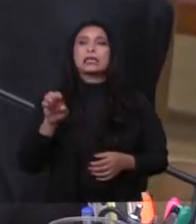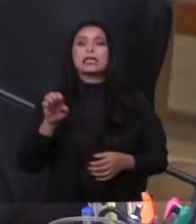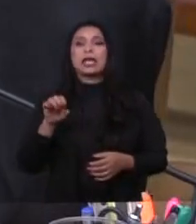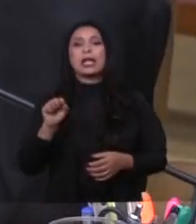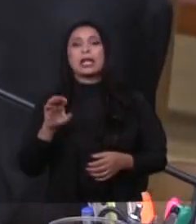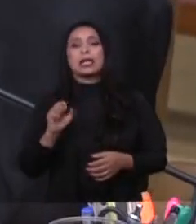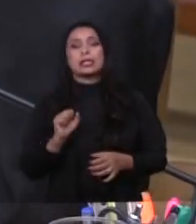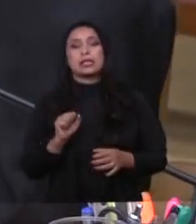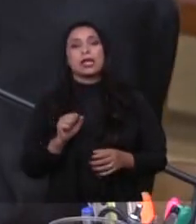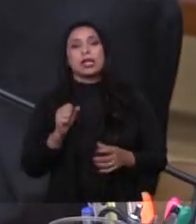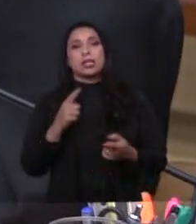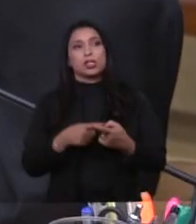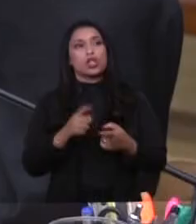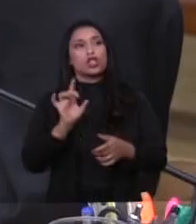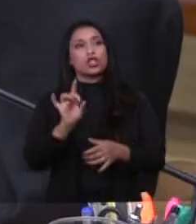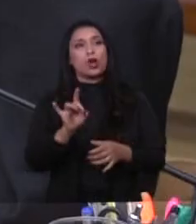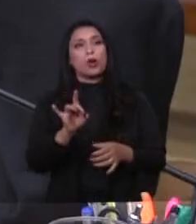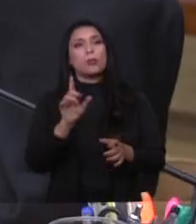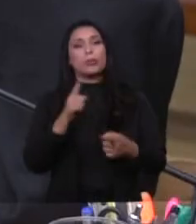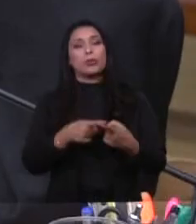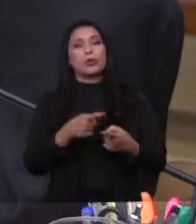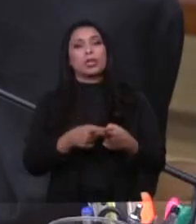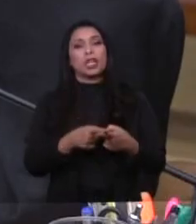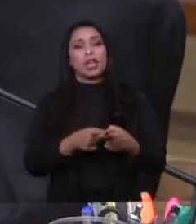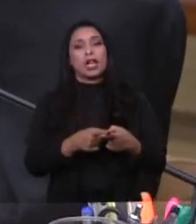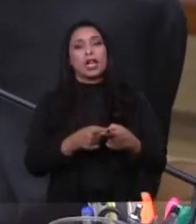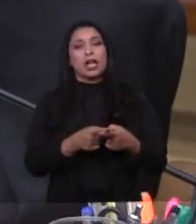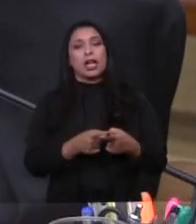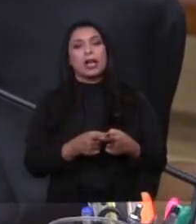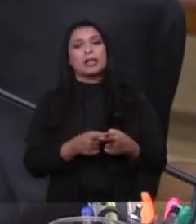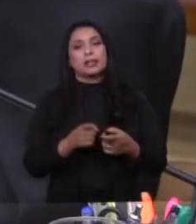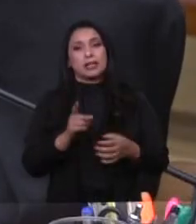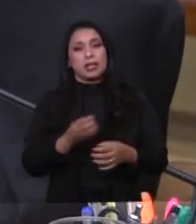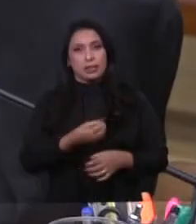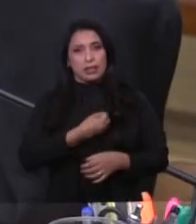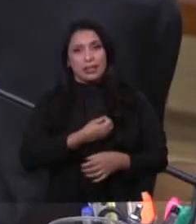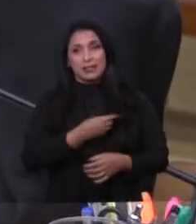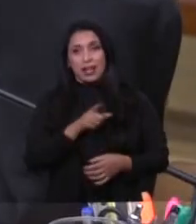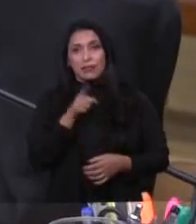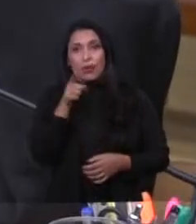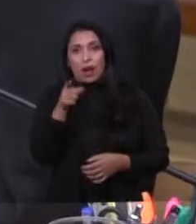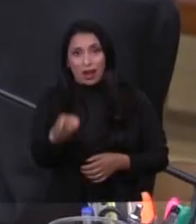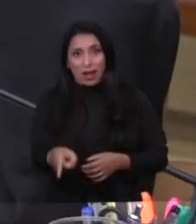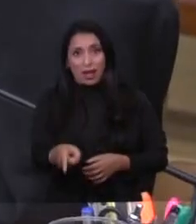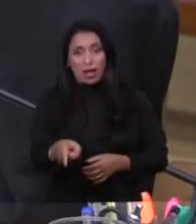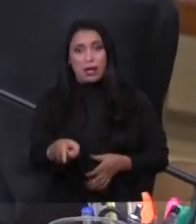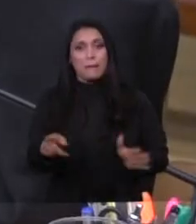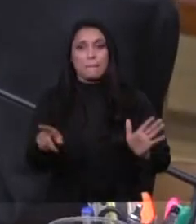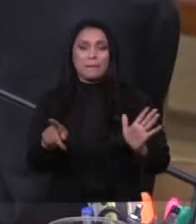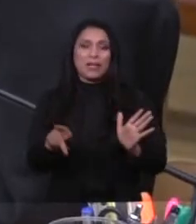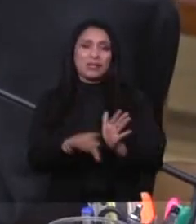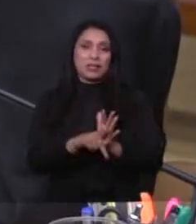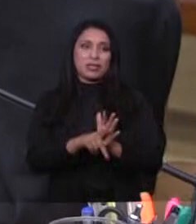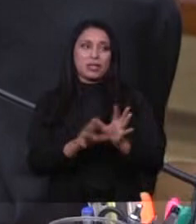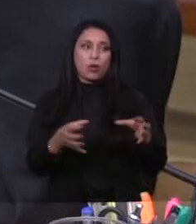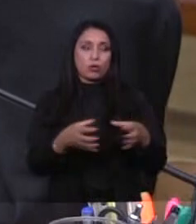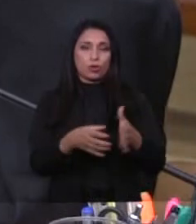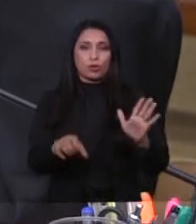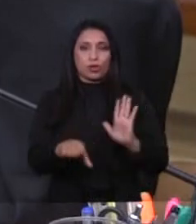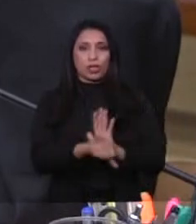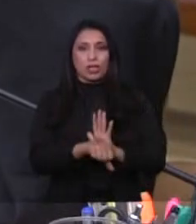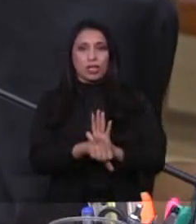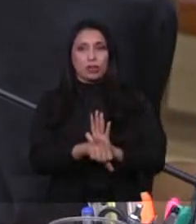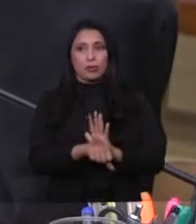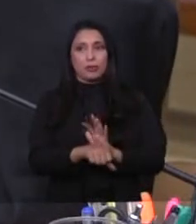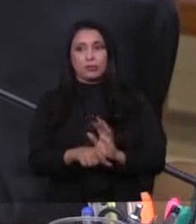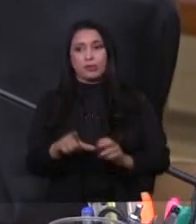por lá estarem, pertenciam a uma mesma associação criminosa. Essa dúvida, como já dito, há de ser resolvida nos